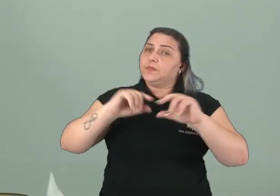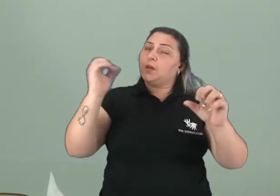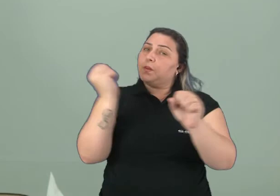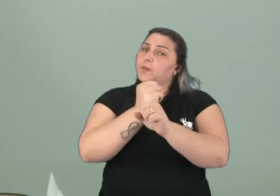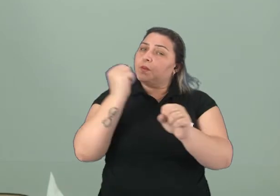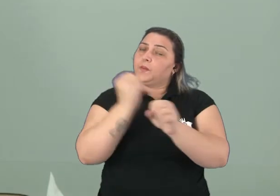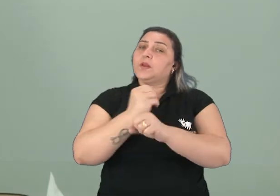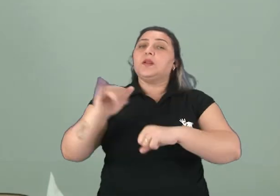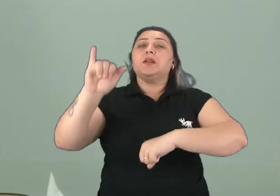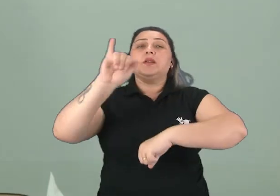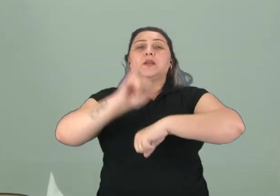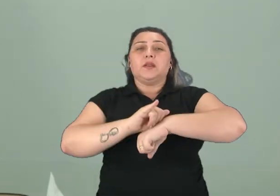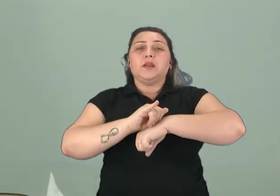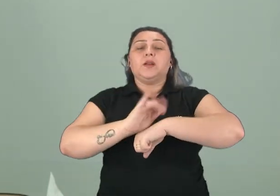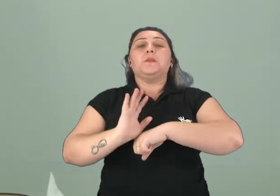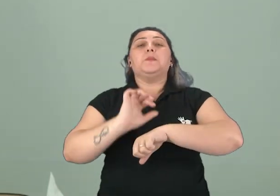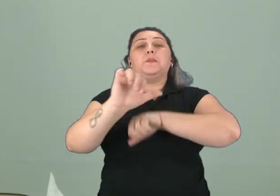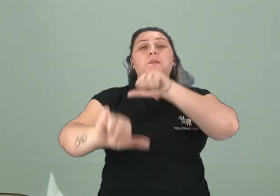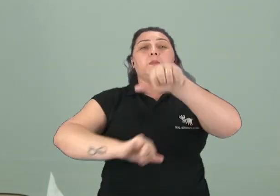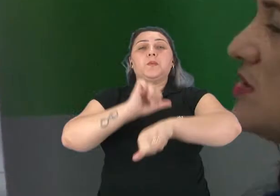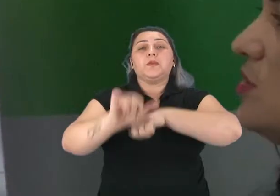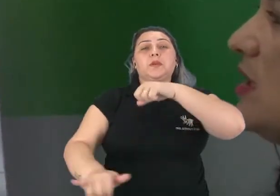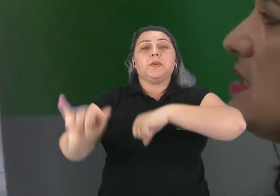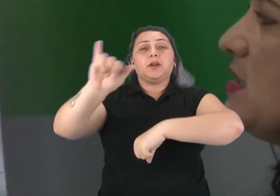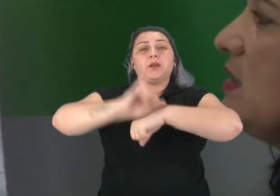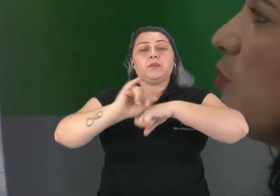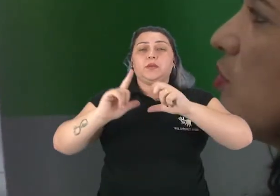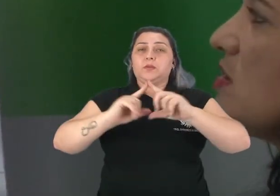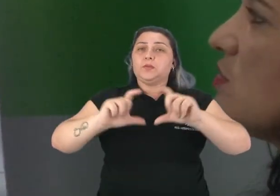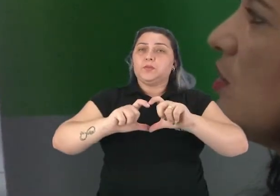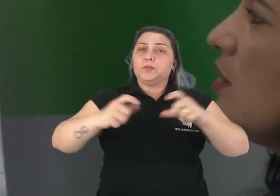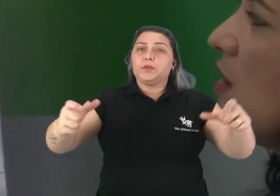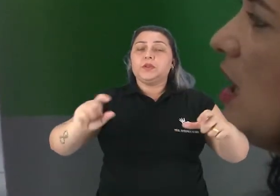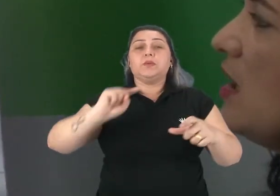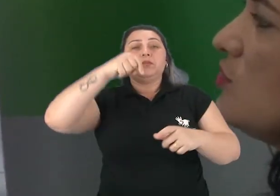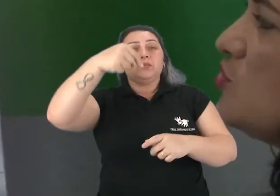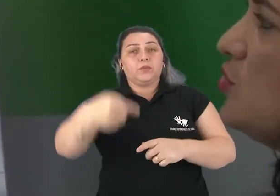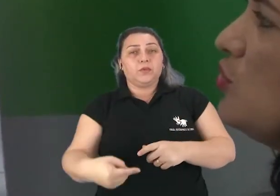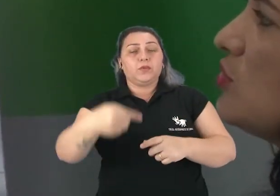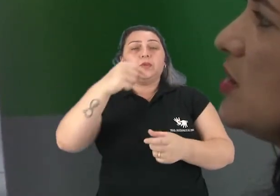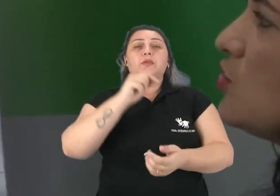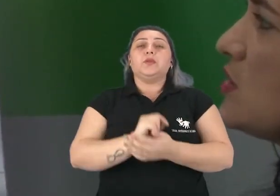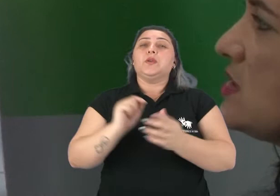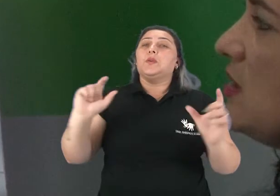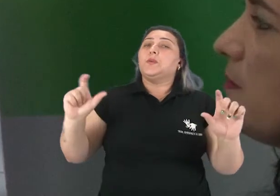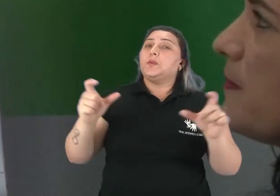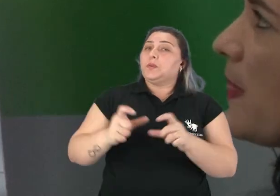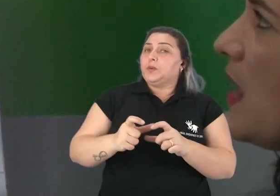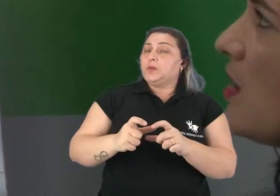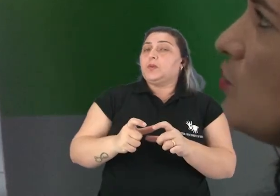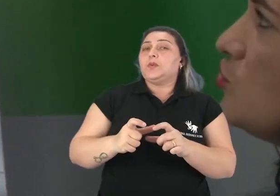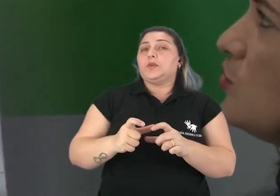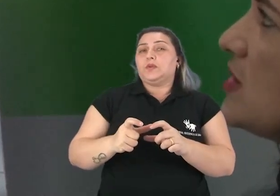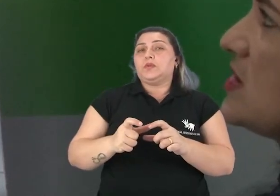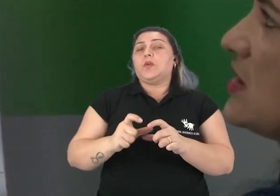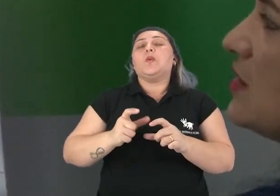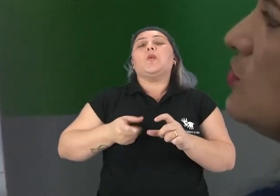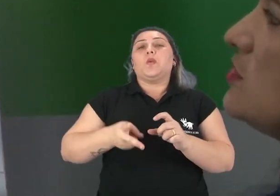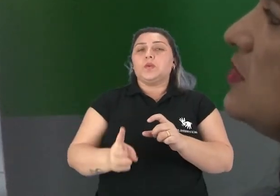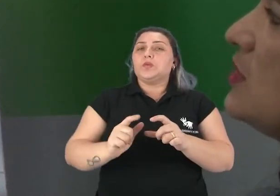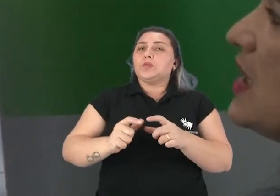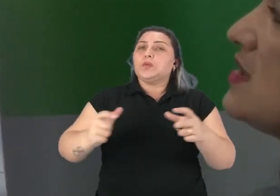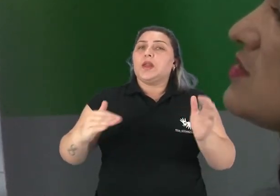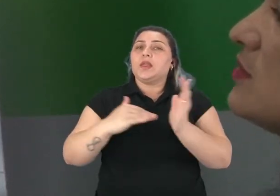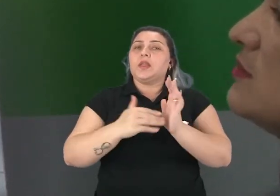Brasília se tornar a capital e tudo mais, né, para esse crescimento se tornar assim. Depois, ela não diminuiu tanto assim. Ela continuou crescendo